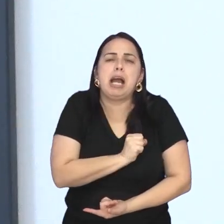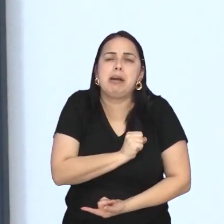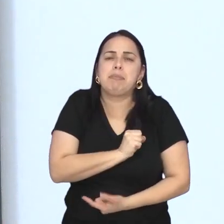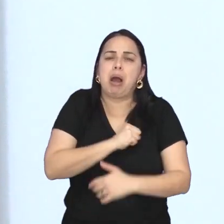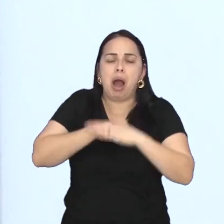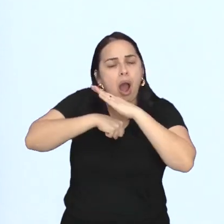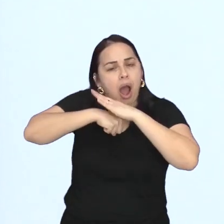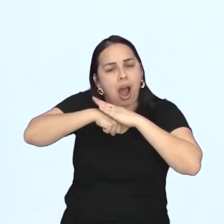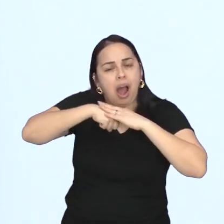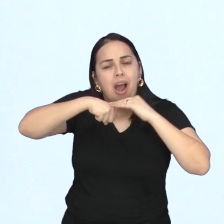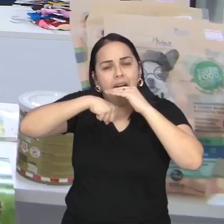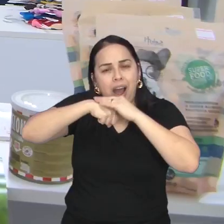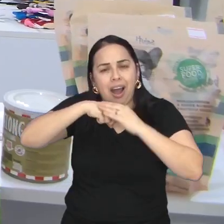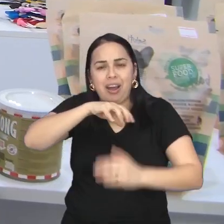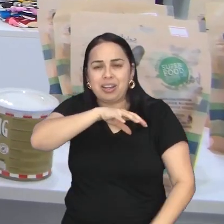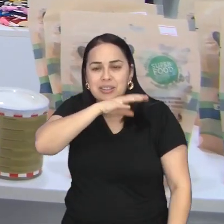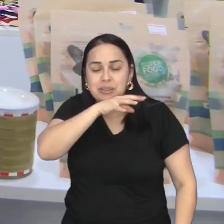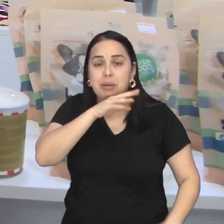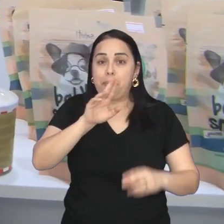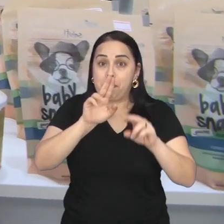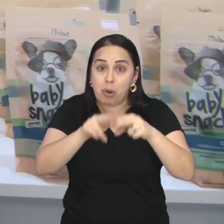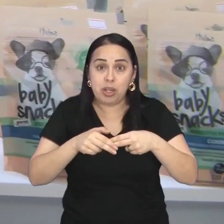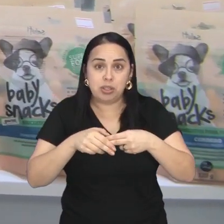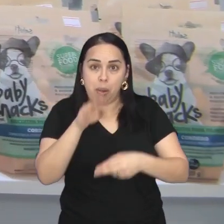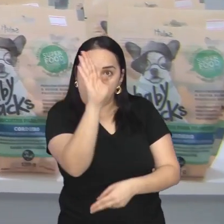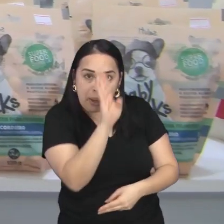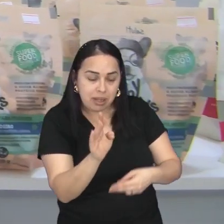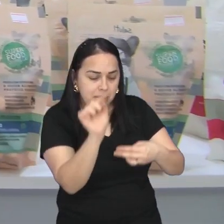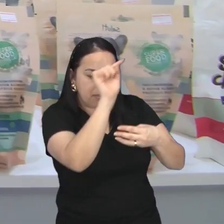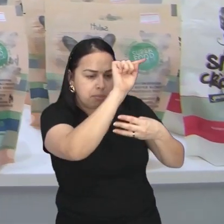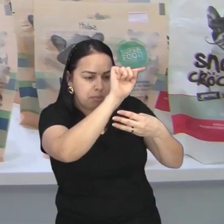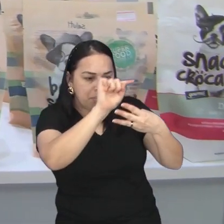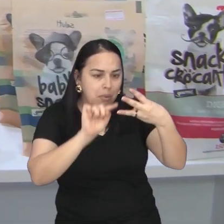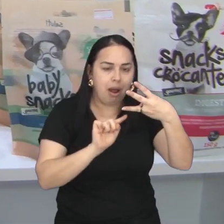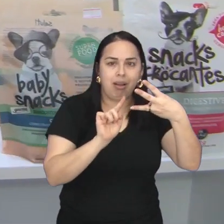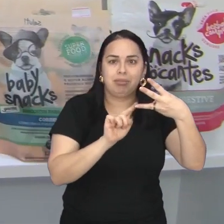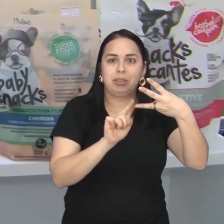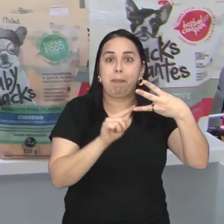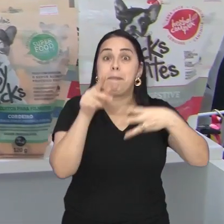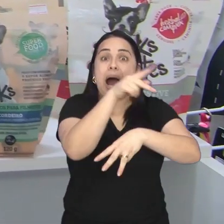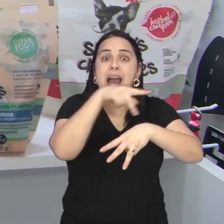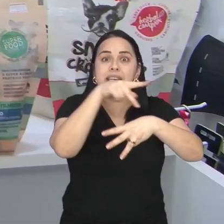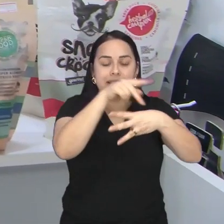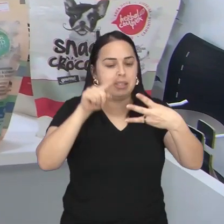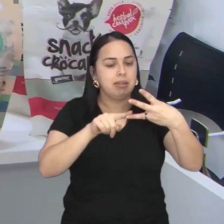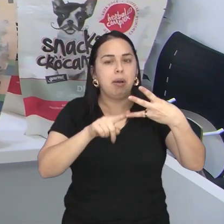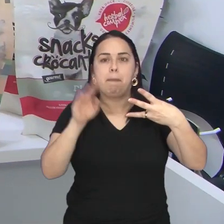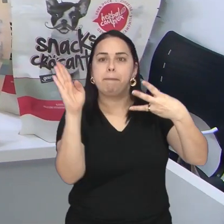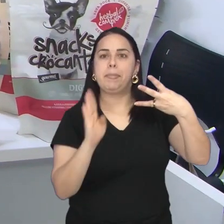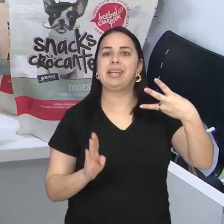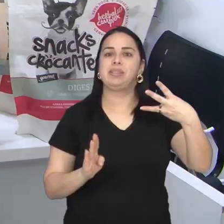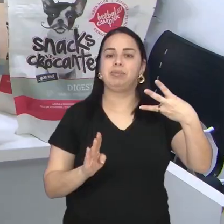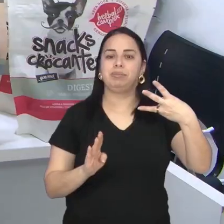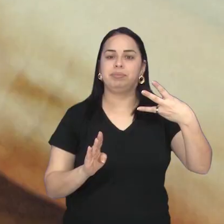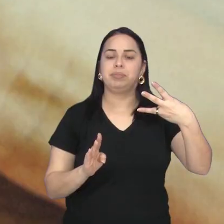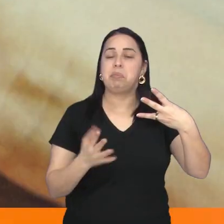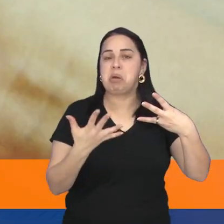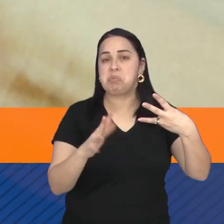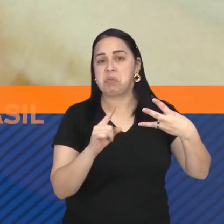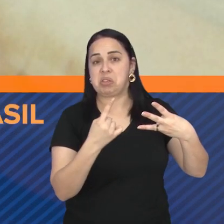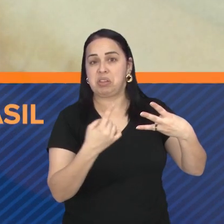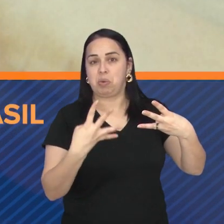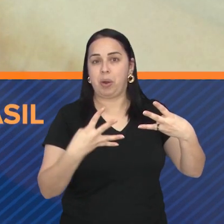a companhia de um animalzinho atualmente o Brasil ocupa o terceiro lugar no ranking de países com mais Pets no mundo